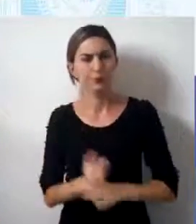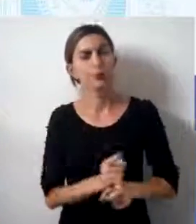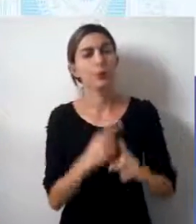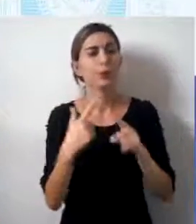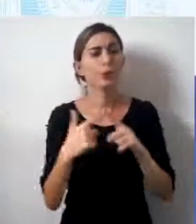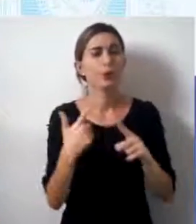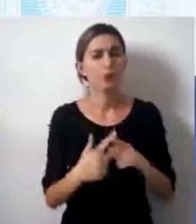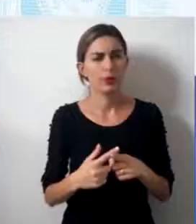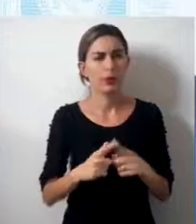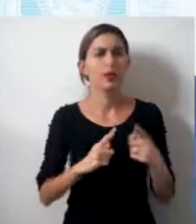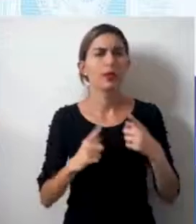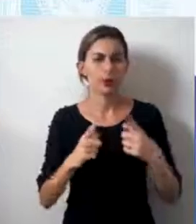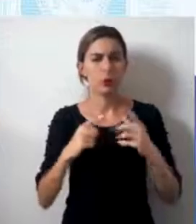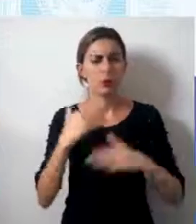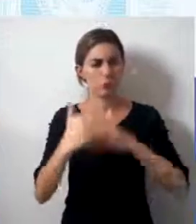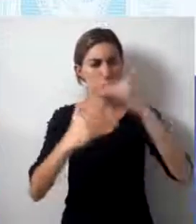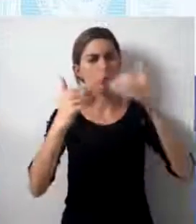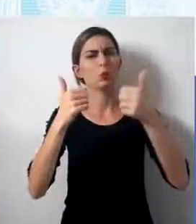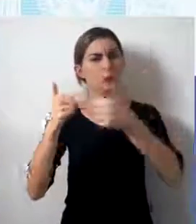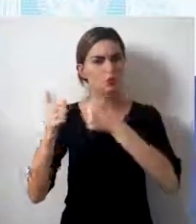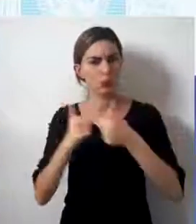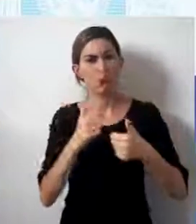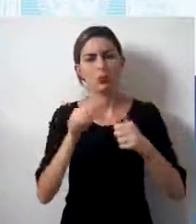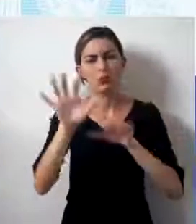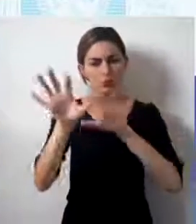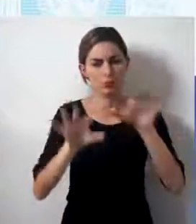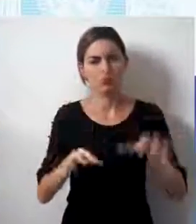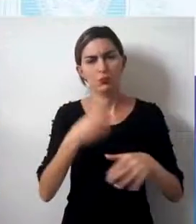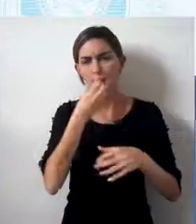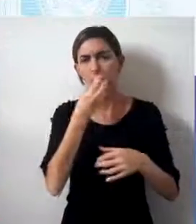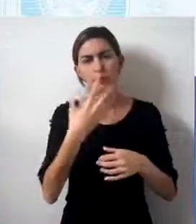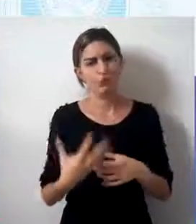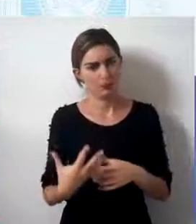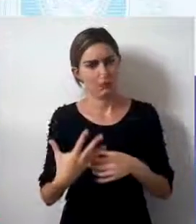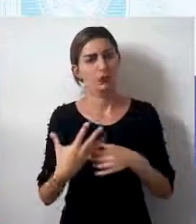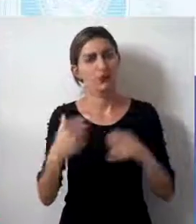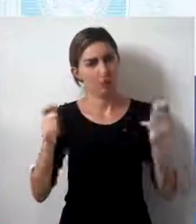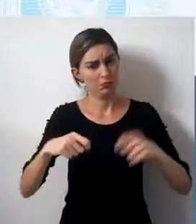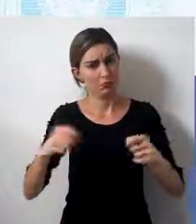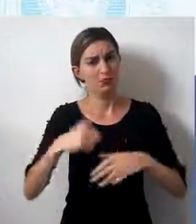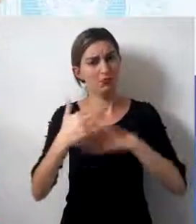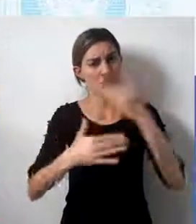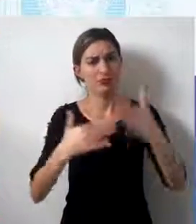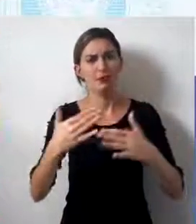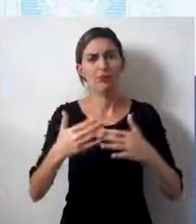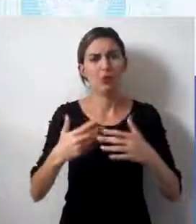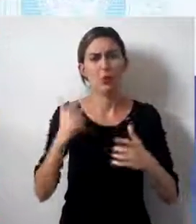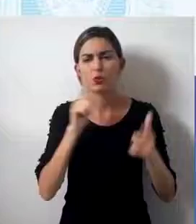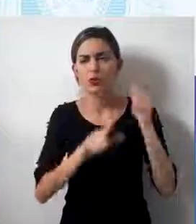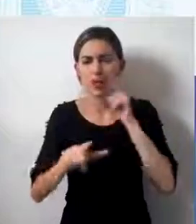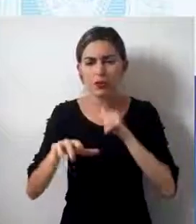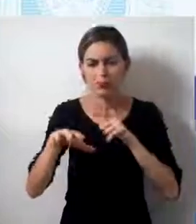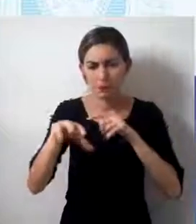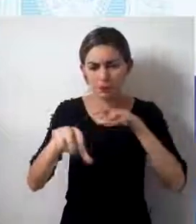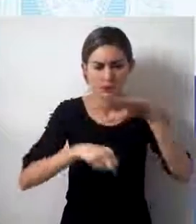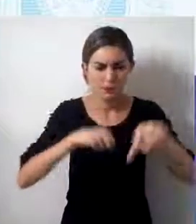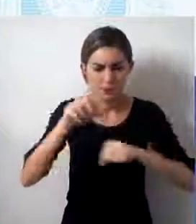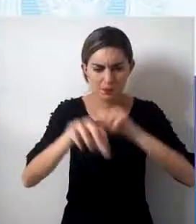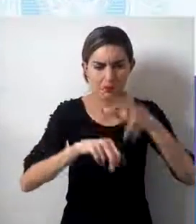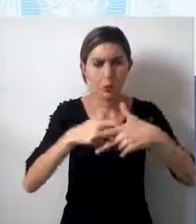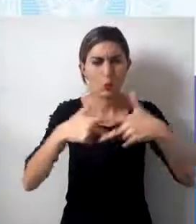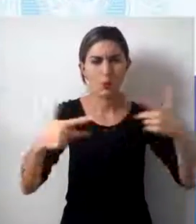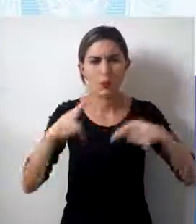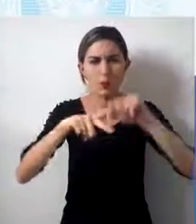descoberto. Por quê? Porque haviam potencialidades ali naquele espaço, né? Potencialidades extrativas, potencialidade de